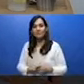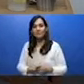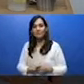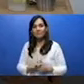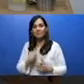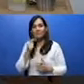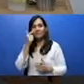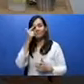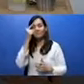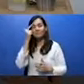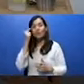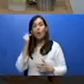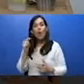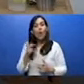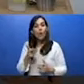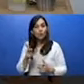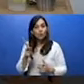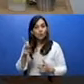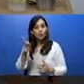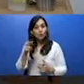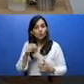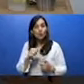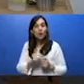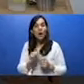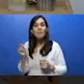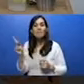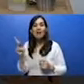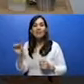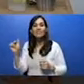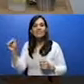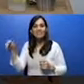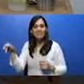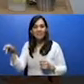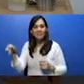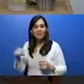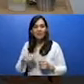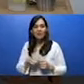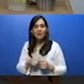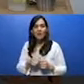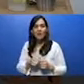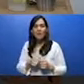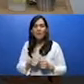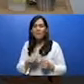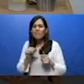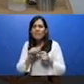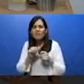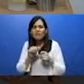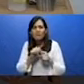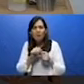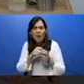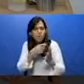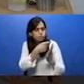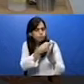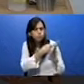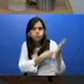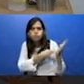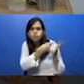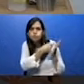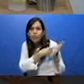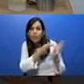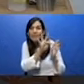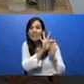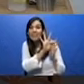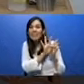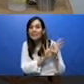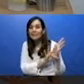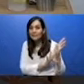tá? Nós vamos continuar da página 7. Nós vamos produzir um texto das páginas 14 e